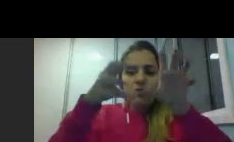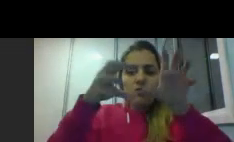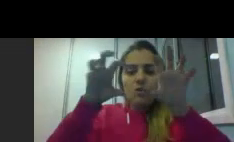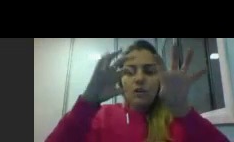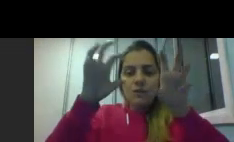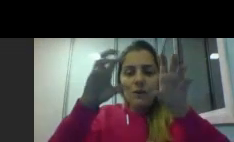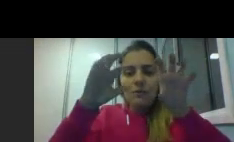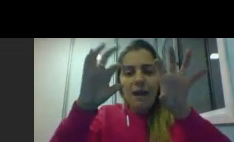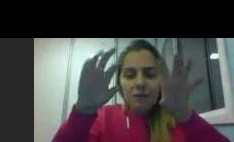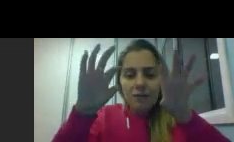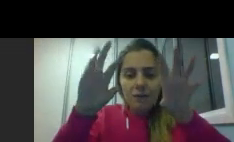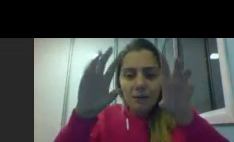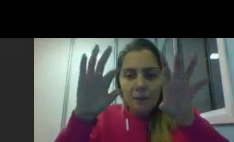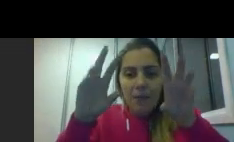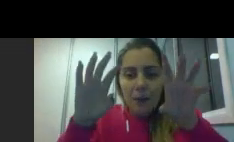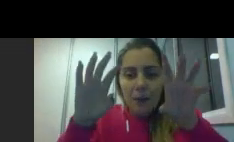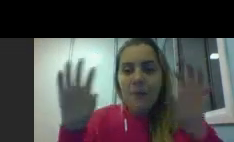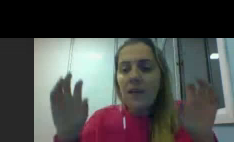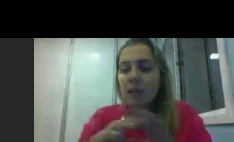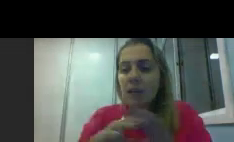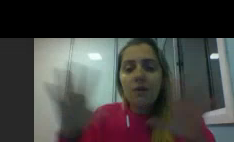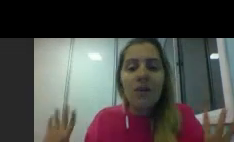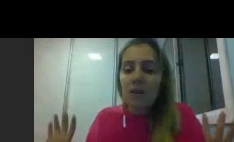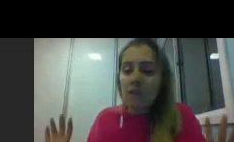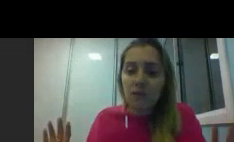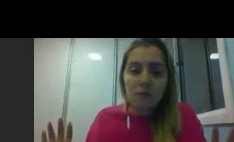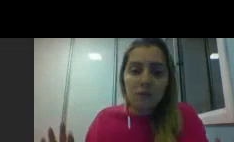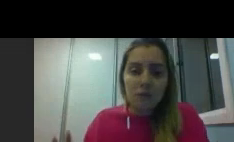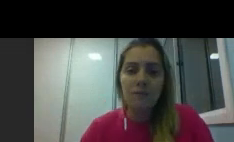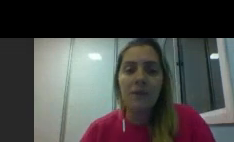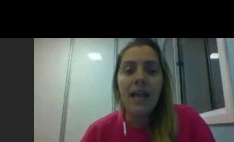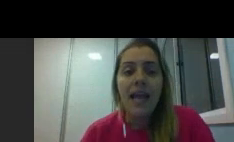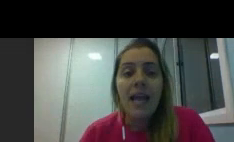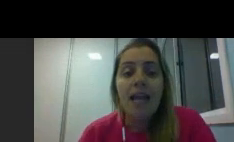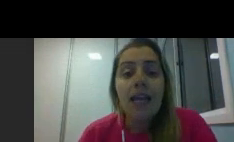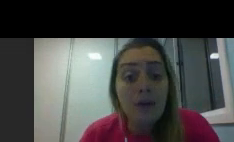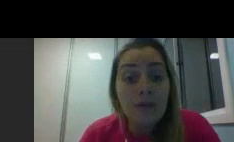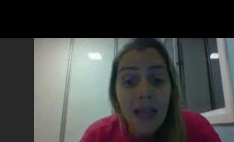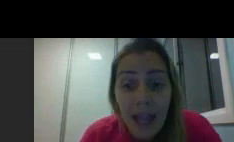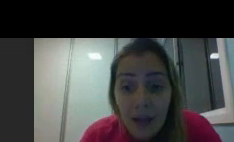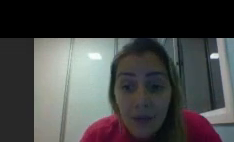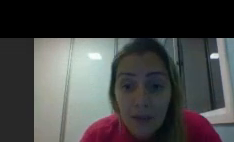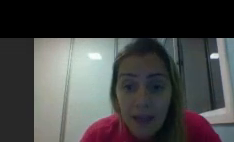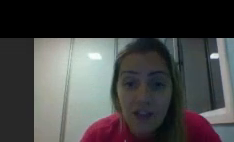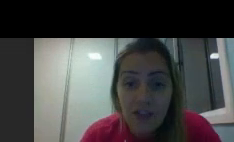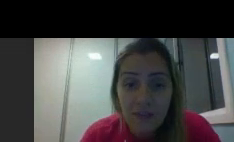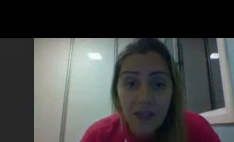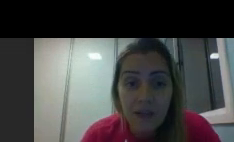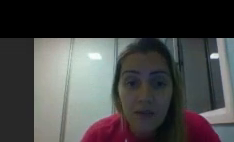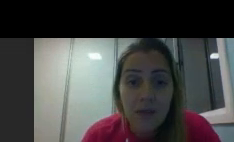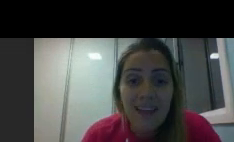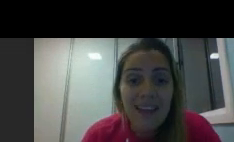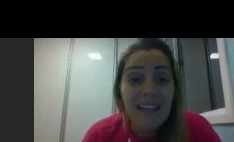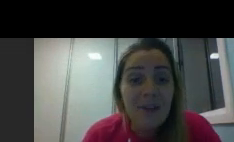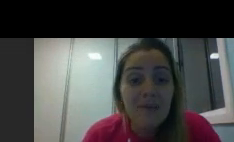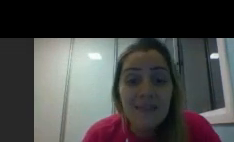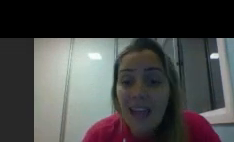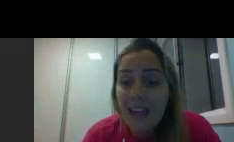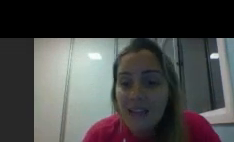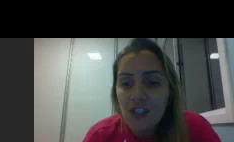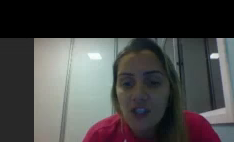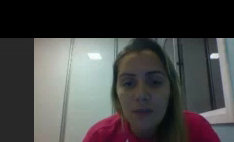eu tenho proteínas com os dois formatos, tá bom? Então, eu reconheço todo mundo. E eu tenho também indivíduos